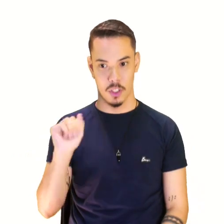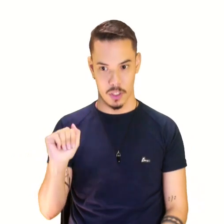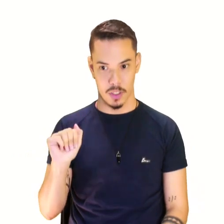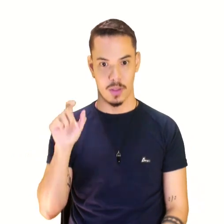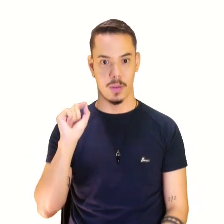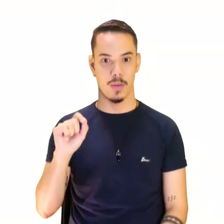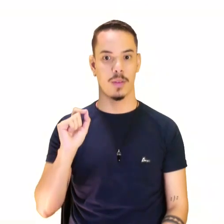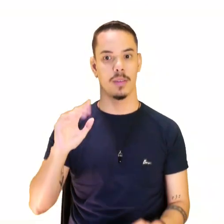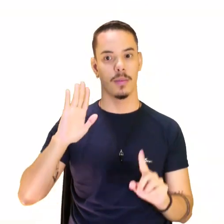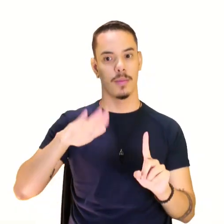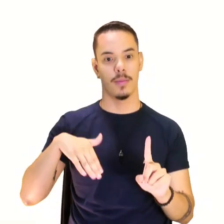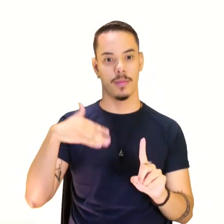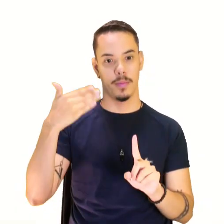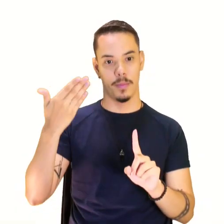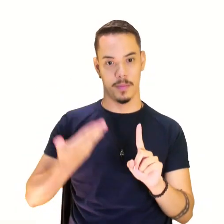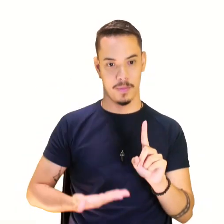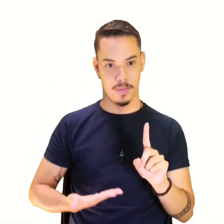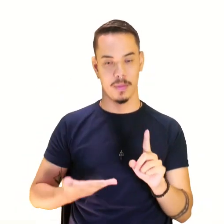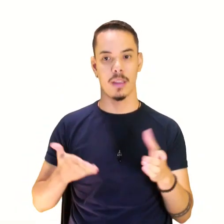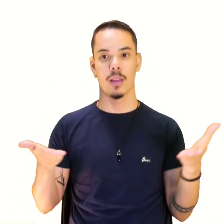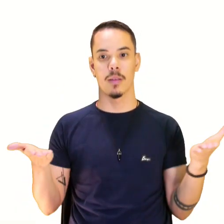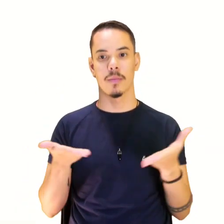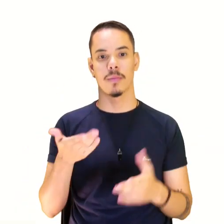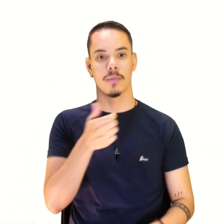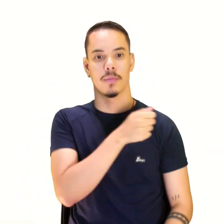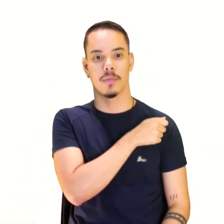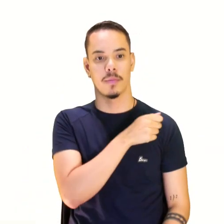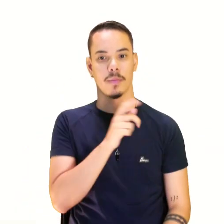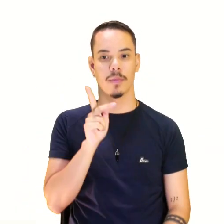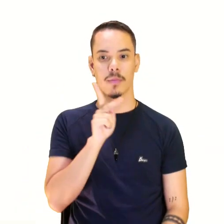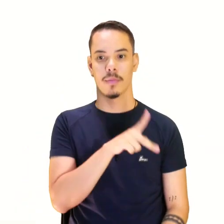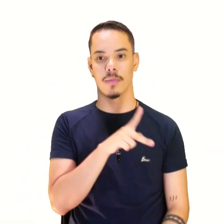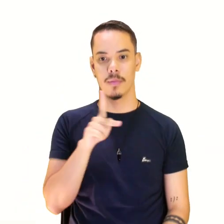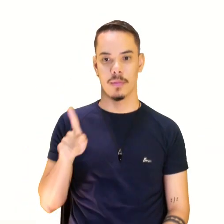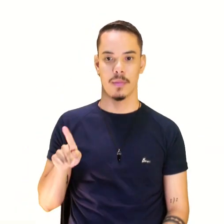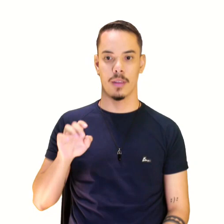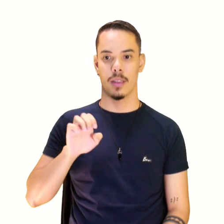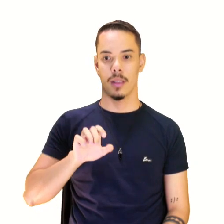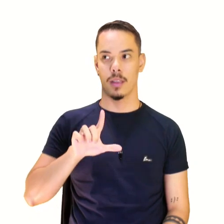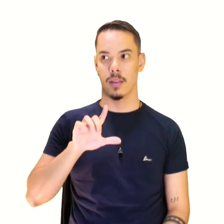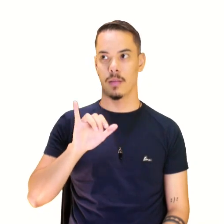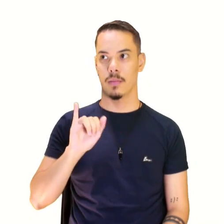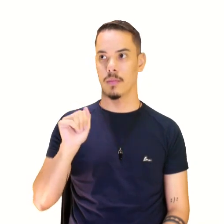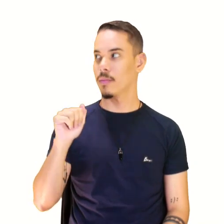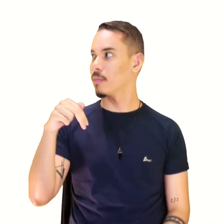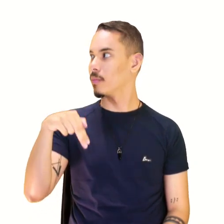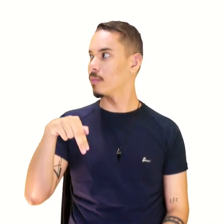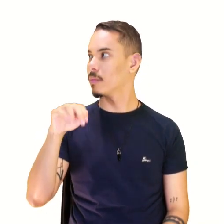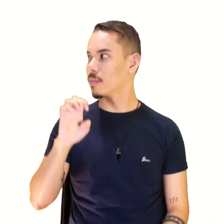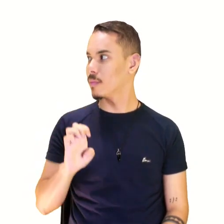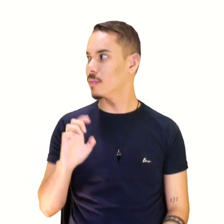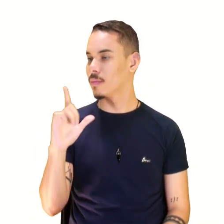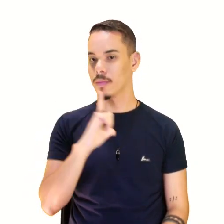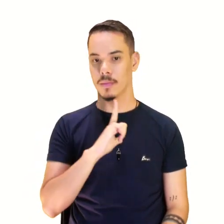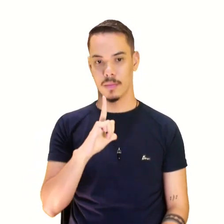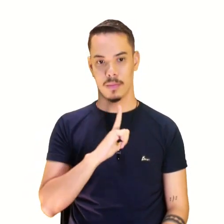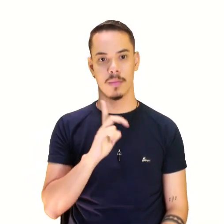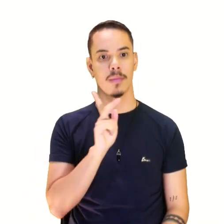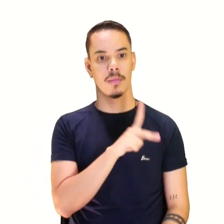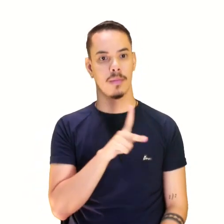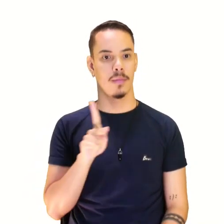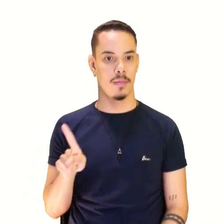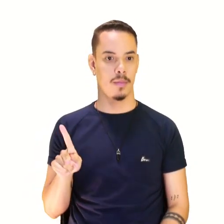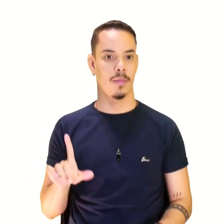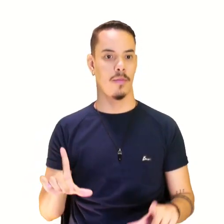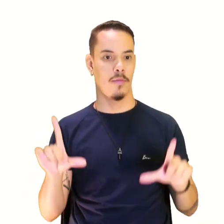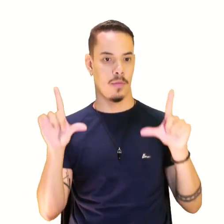aquela homenagem que a gente faz. Hoje os alunos são da professora Eliane, né? Tem professor que sai nas fotos, tem professor que